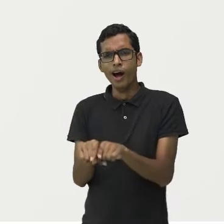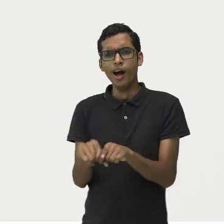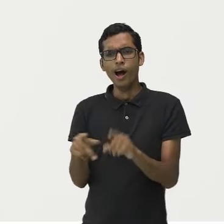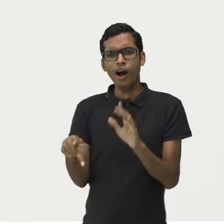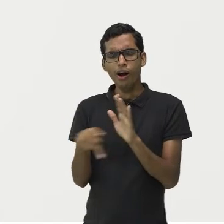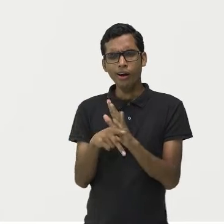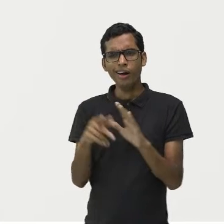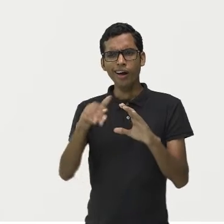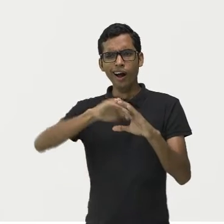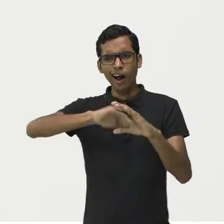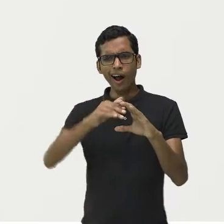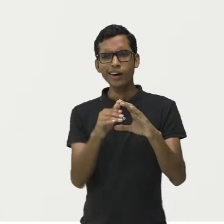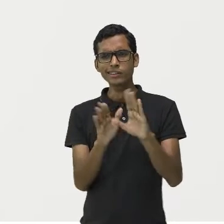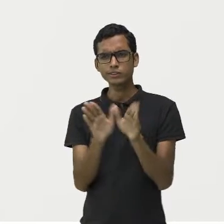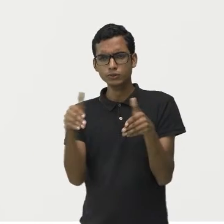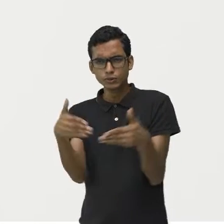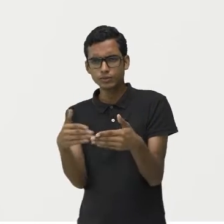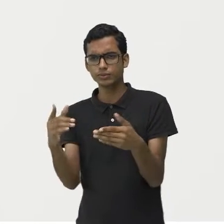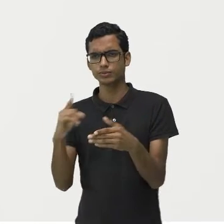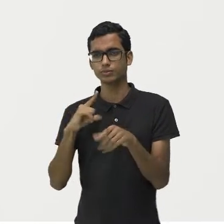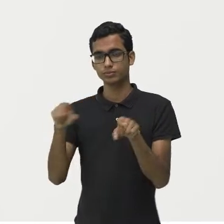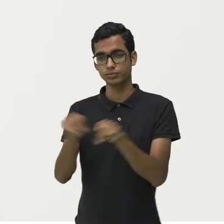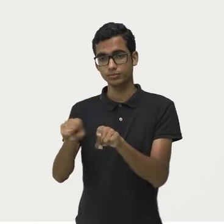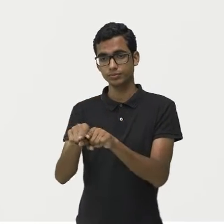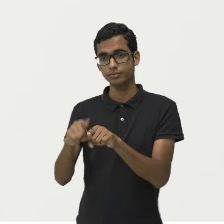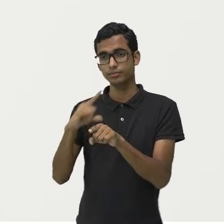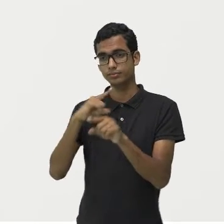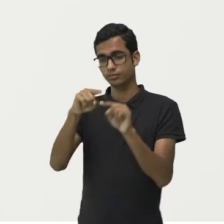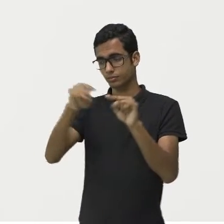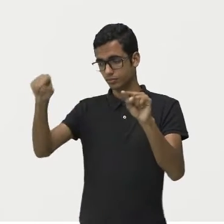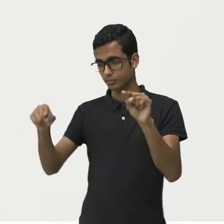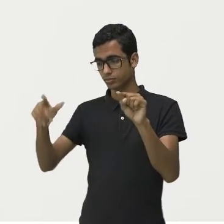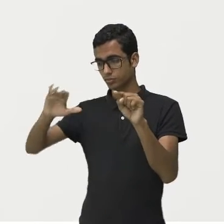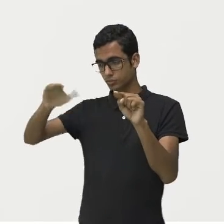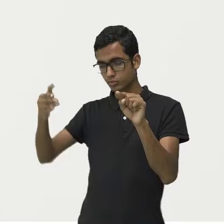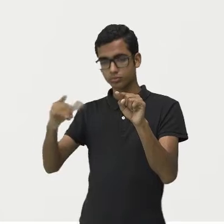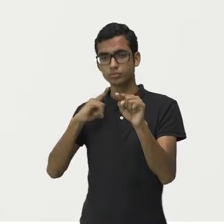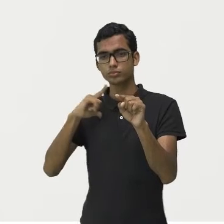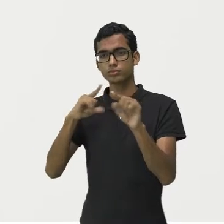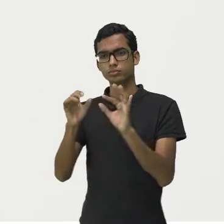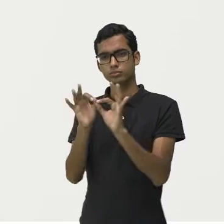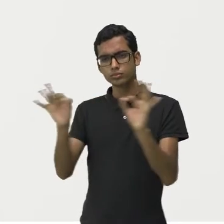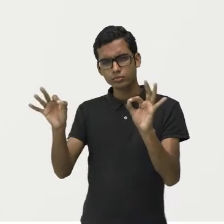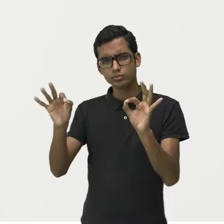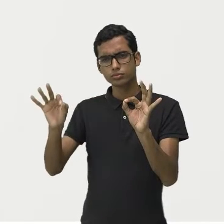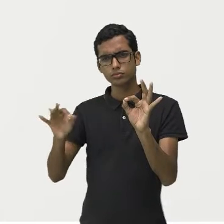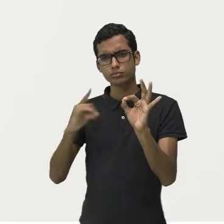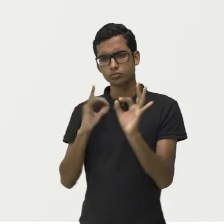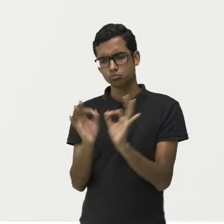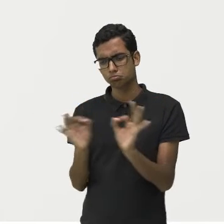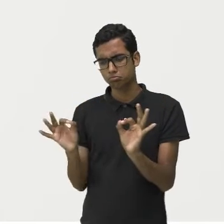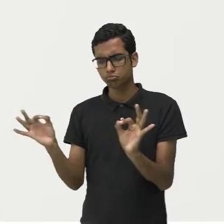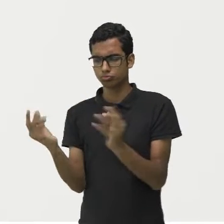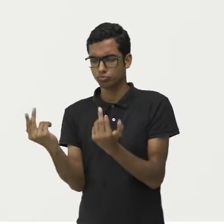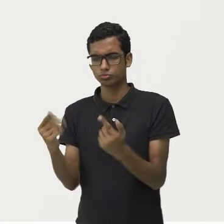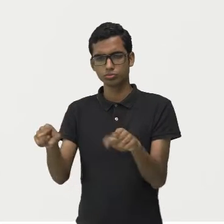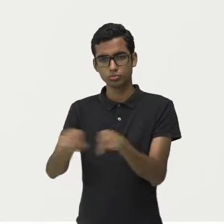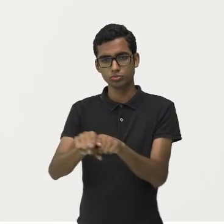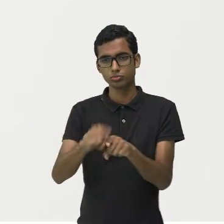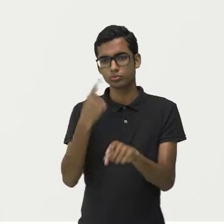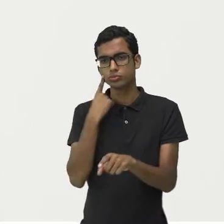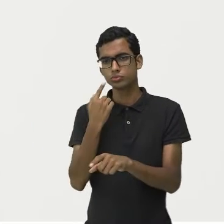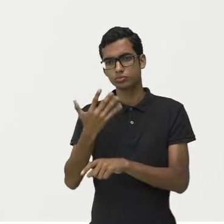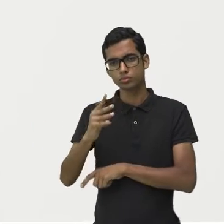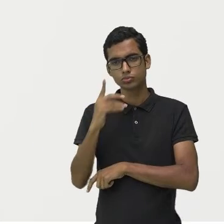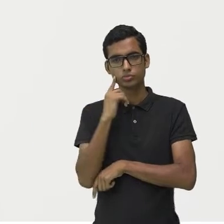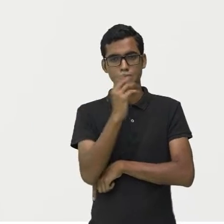e o centro de curvatura, eles são simétricos. Eles estão à mesma distância um do outro. Então o foco é ponto médio